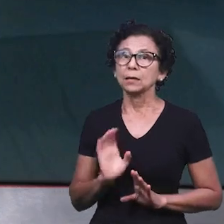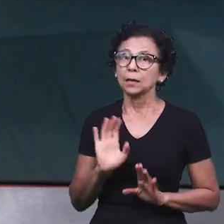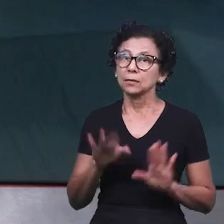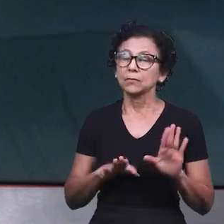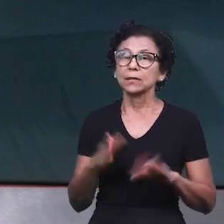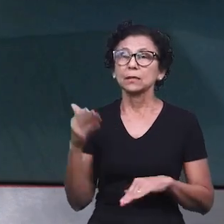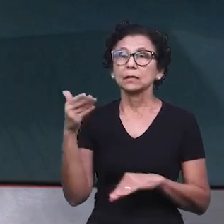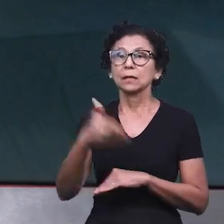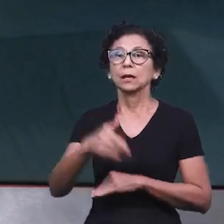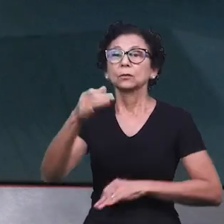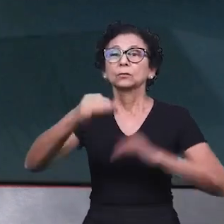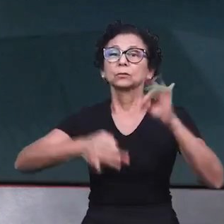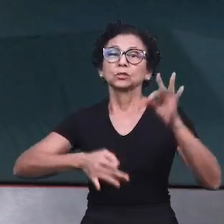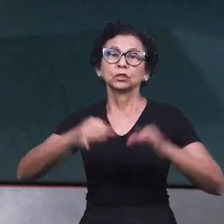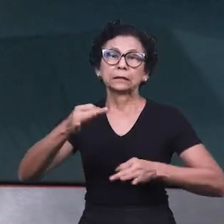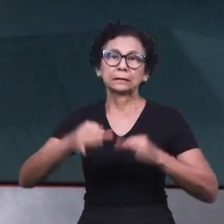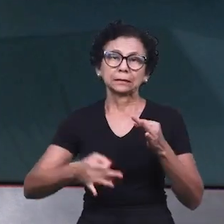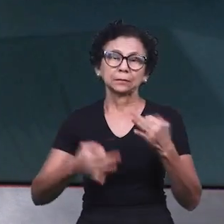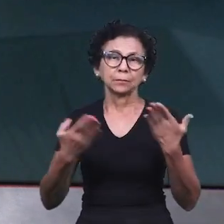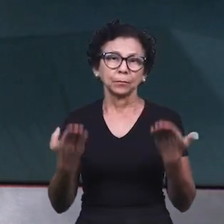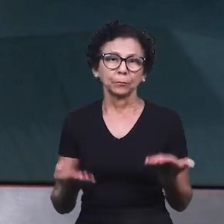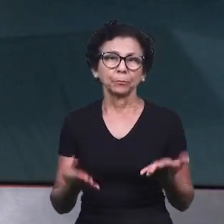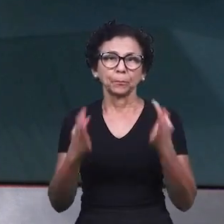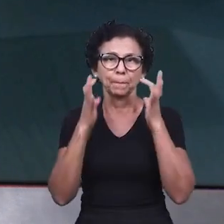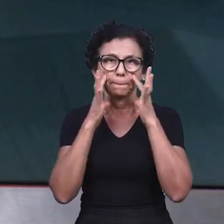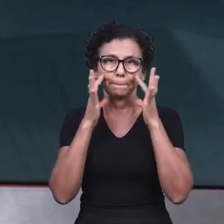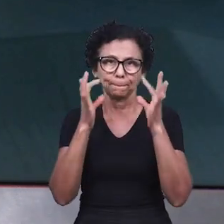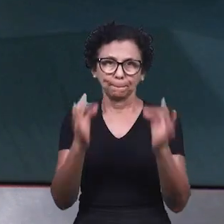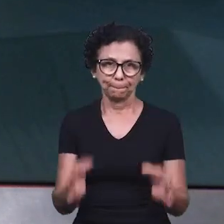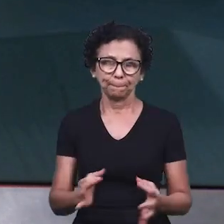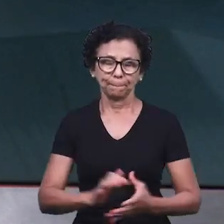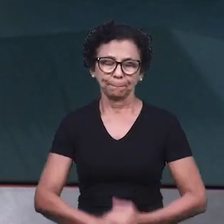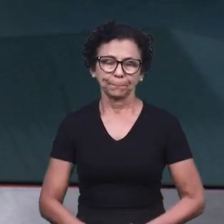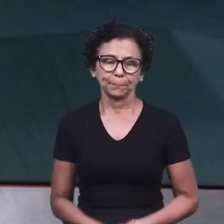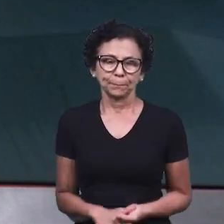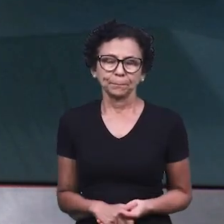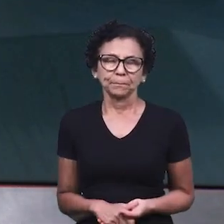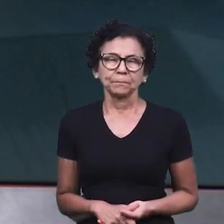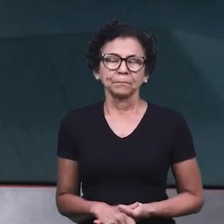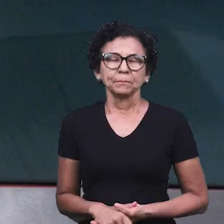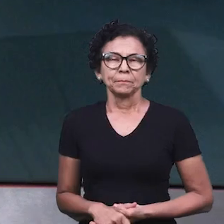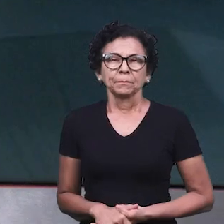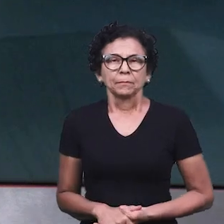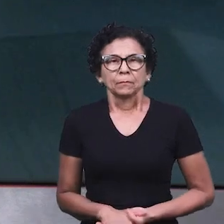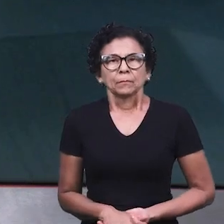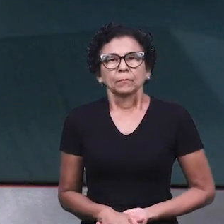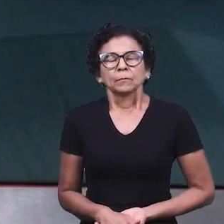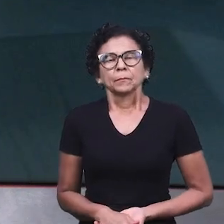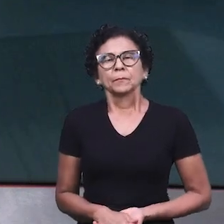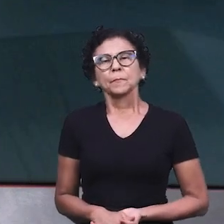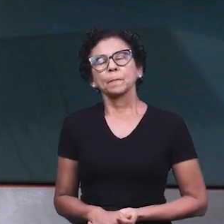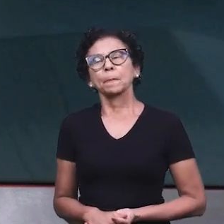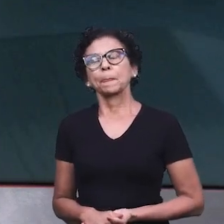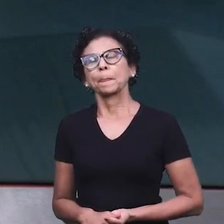a meios jurídicos. Agora, atenção, esses meios de